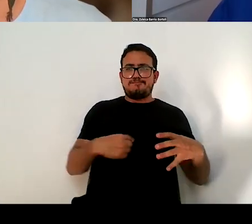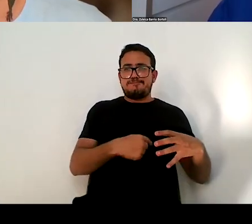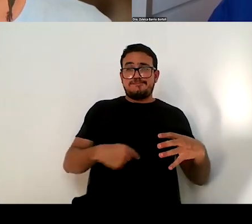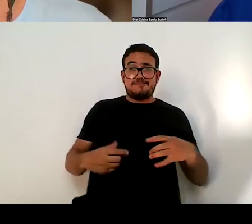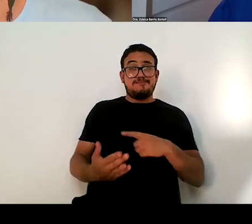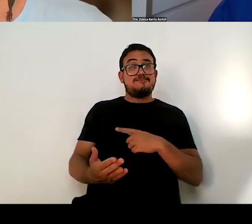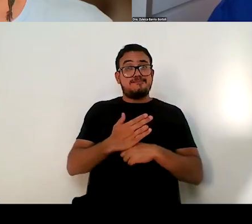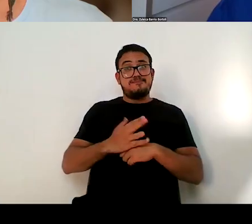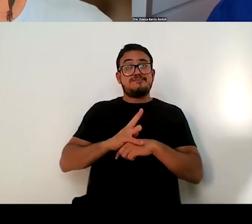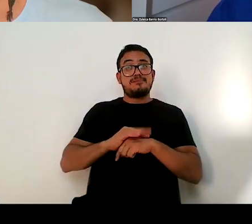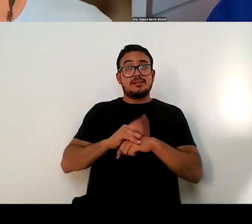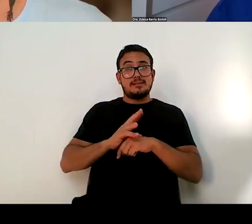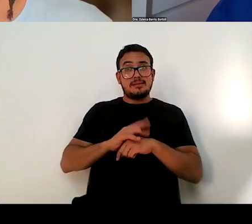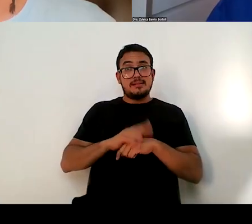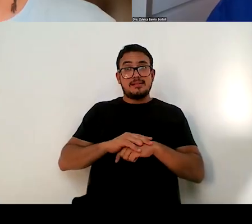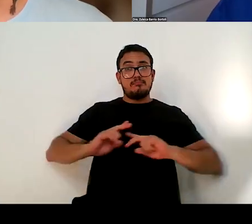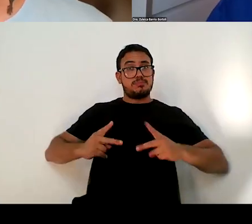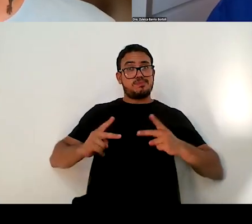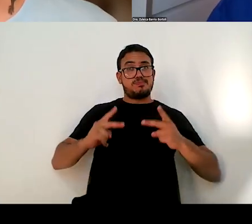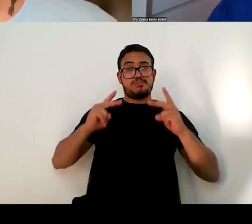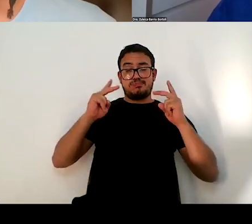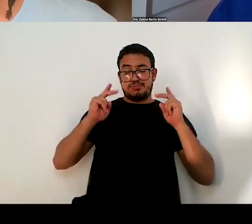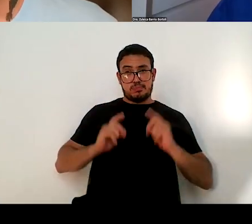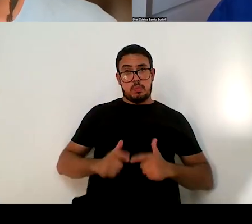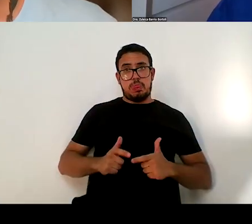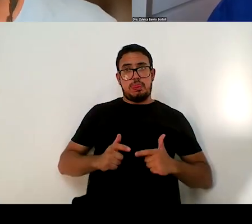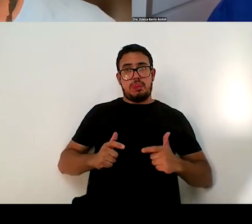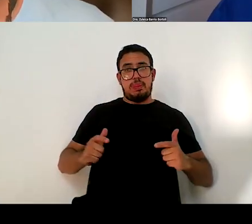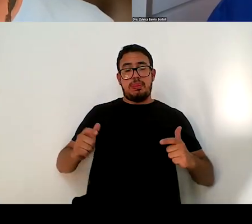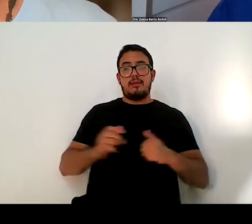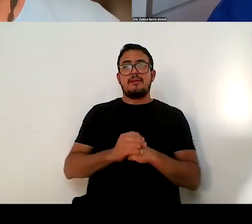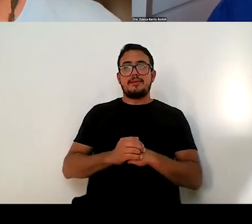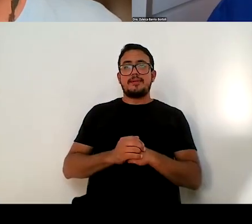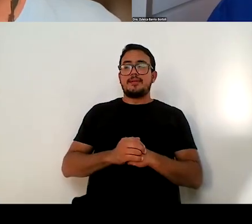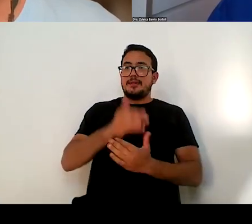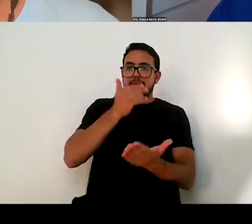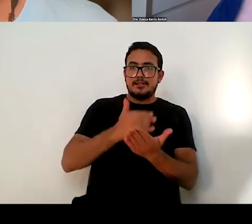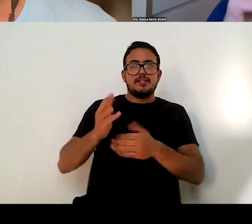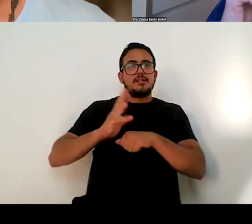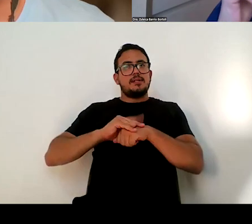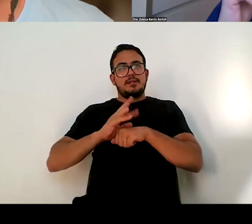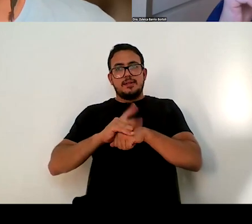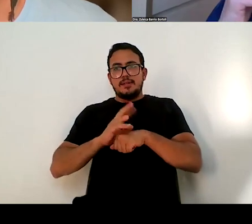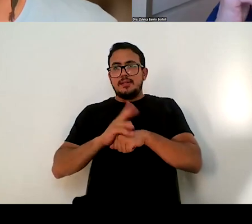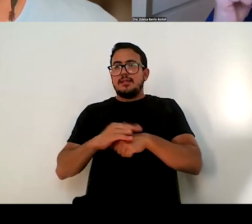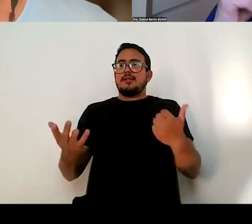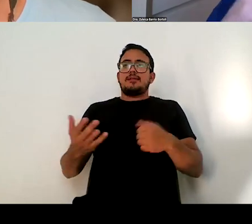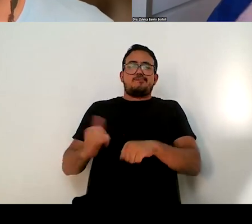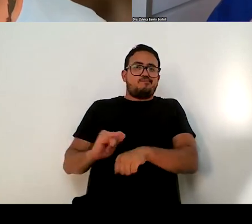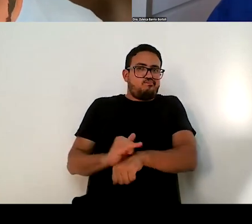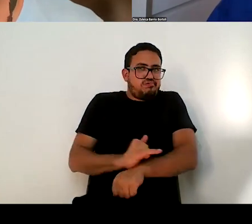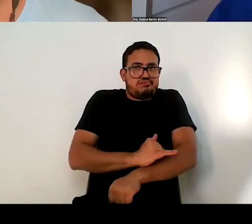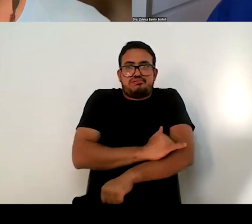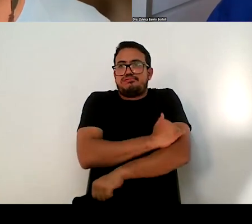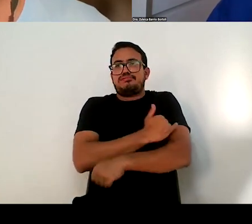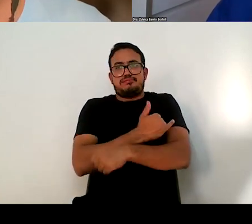elas vão desencadear as doenças intestinais e gástricas e obesidade e vai embora. Então,